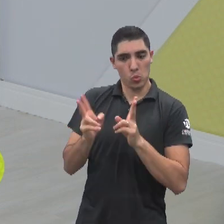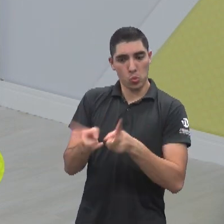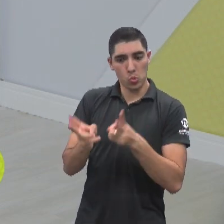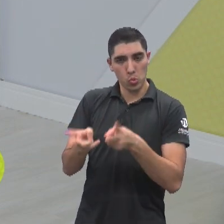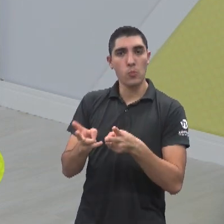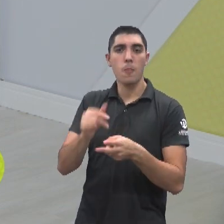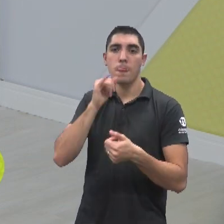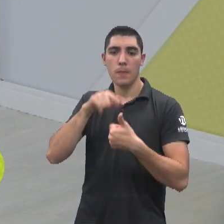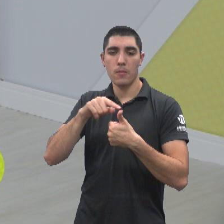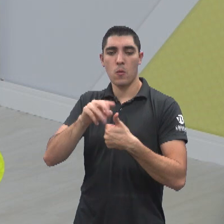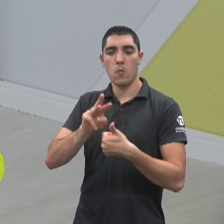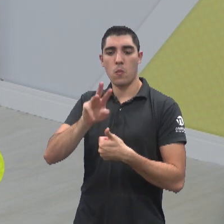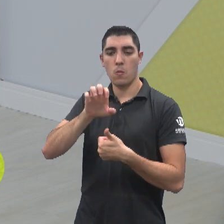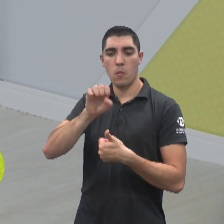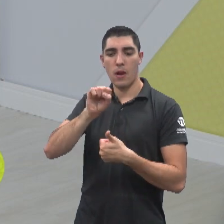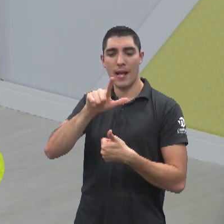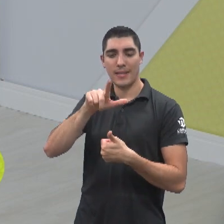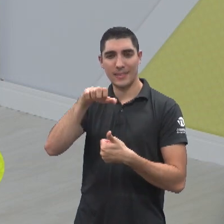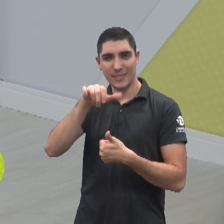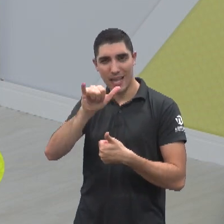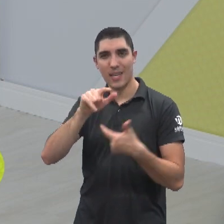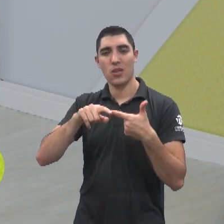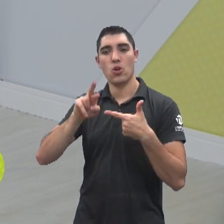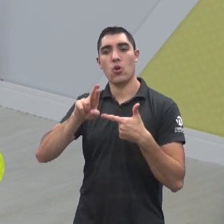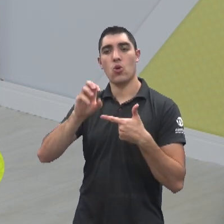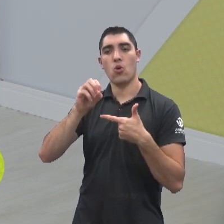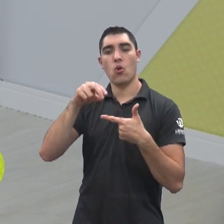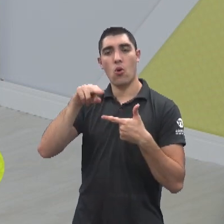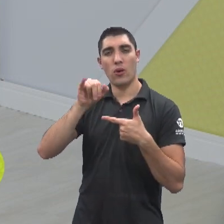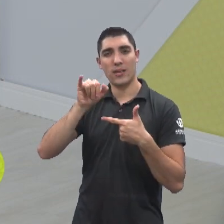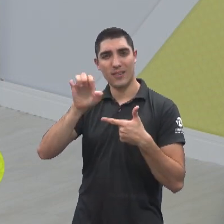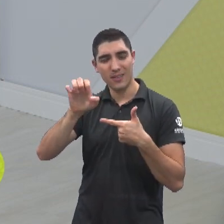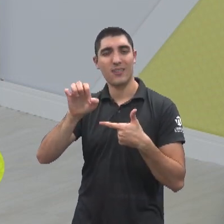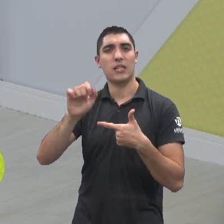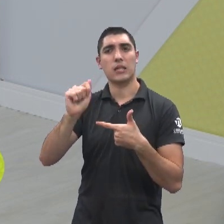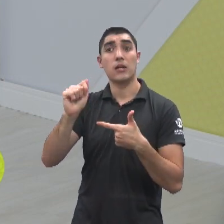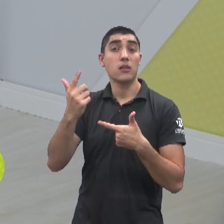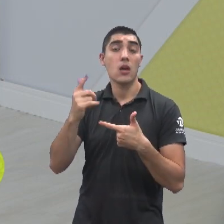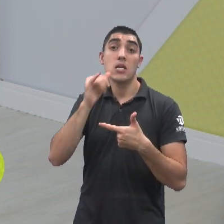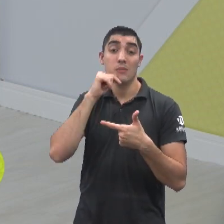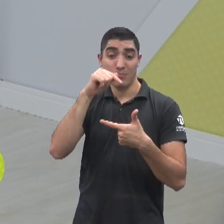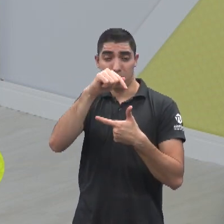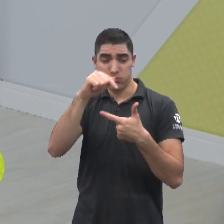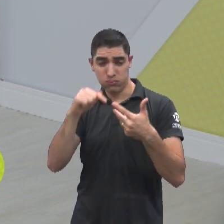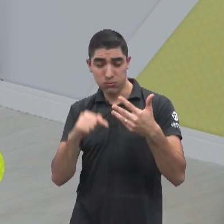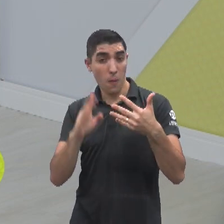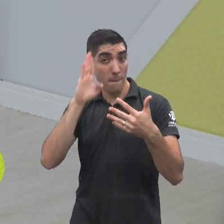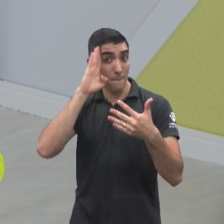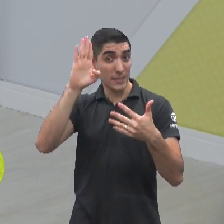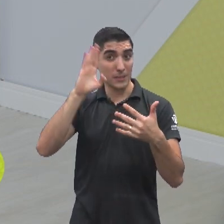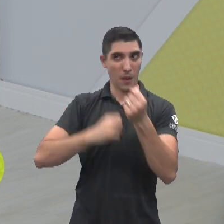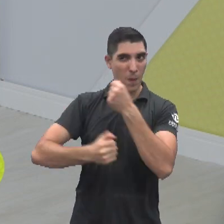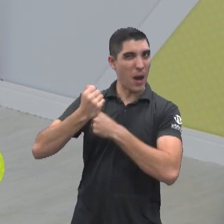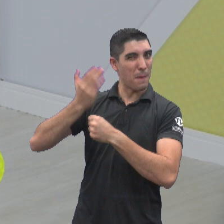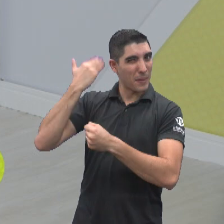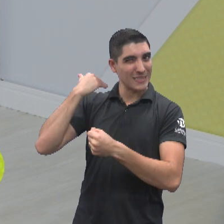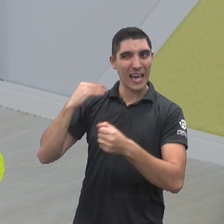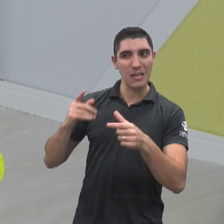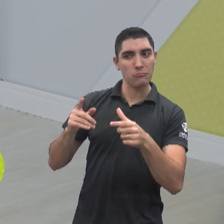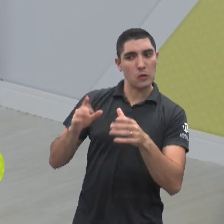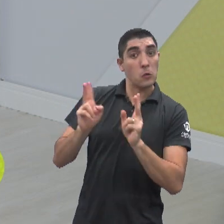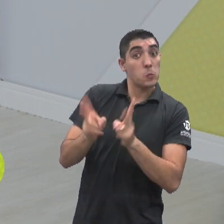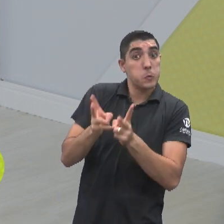ficaram. Então, assim, o São José manteve talvez os principais jogadores da temporada passada, contratou algumas